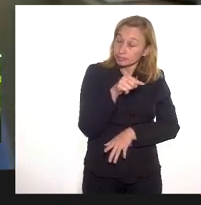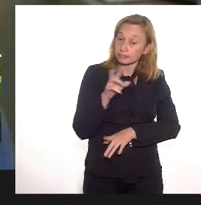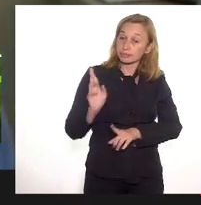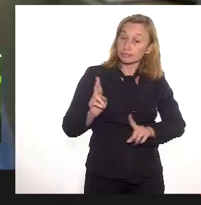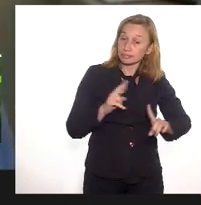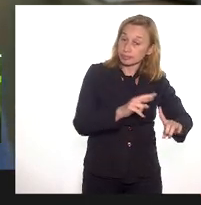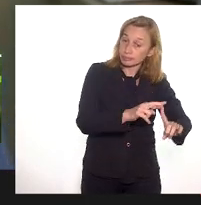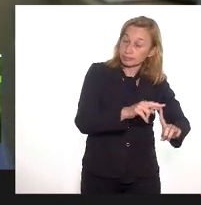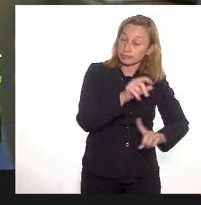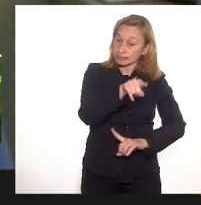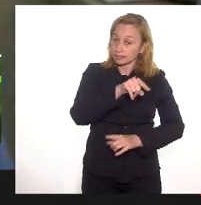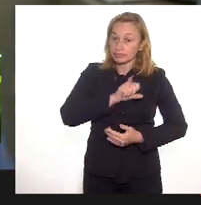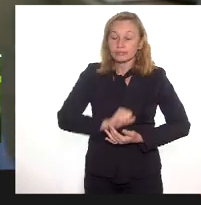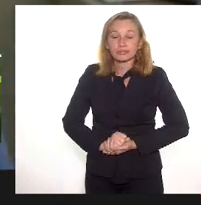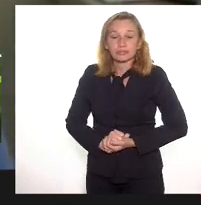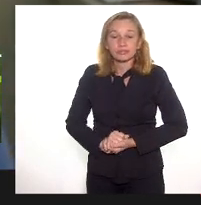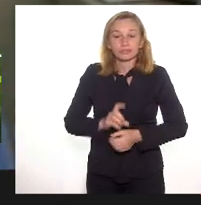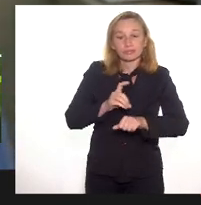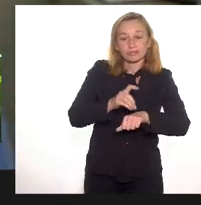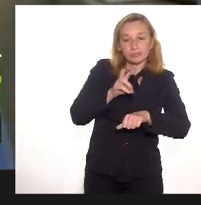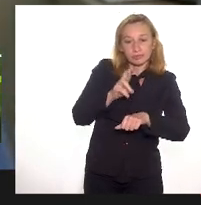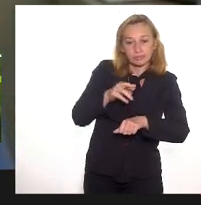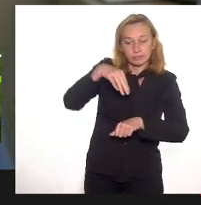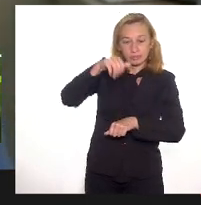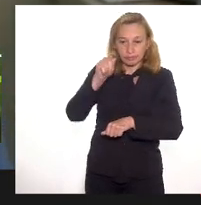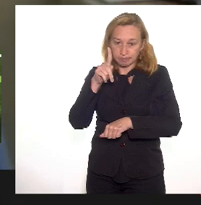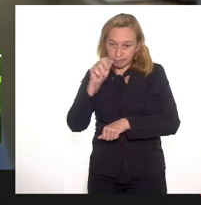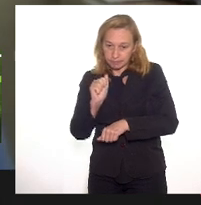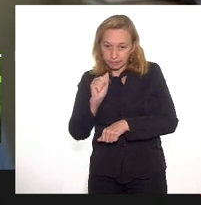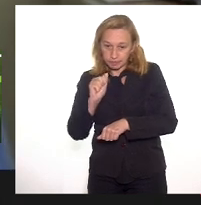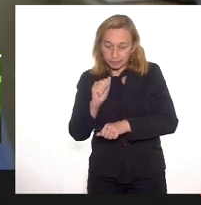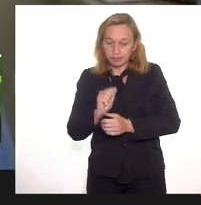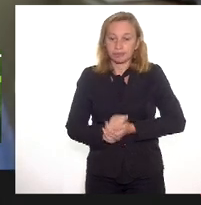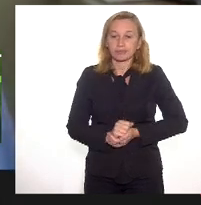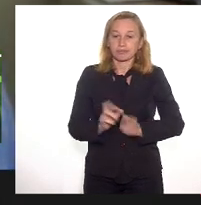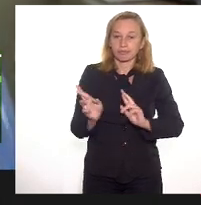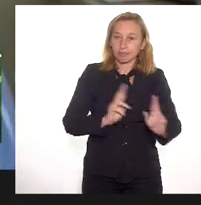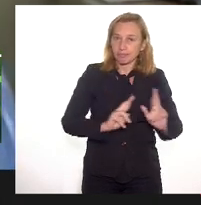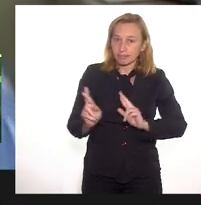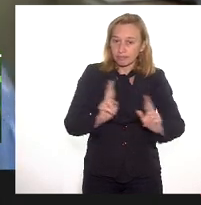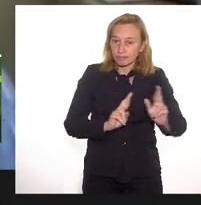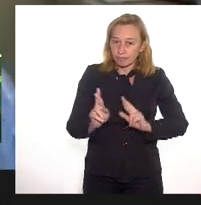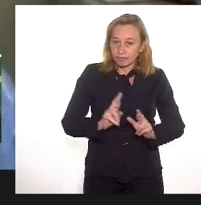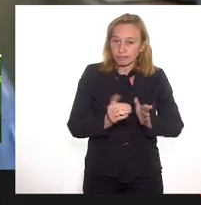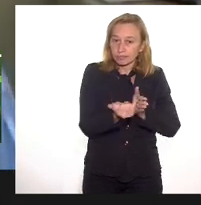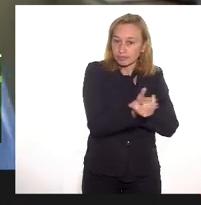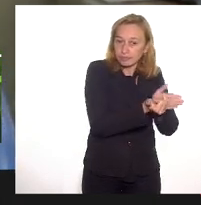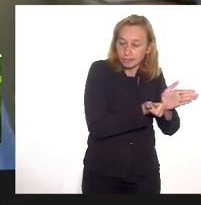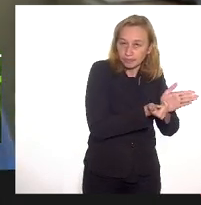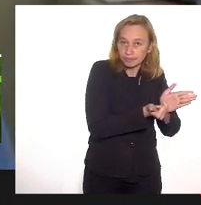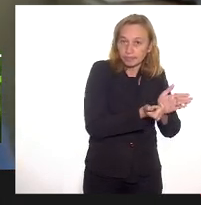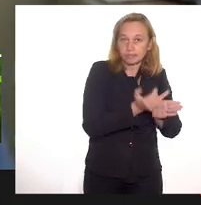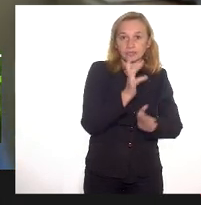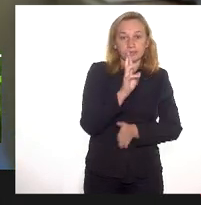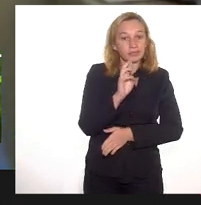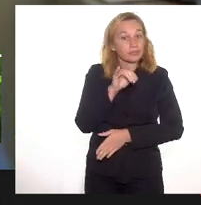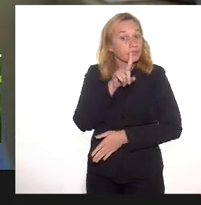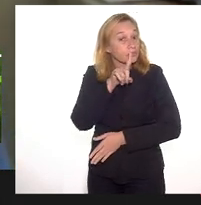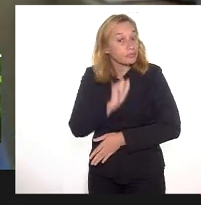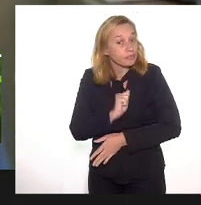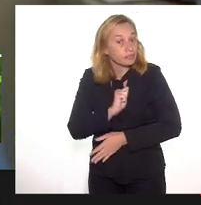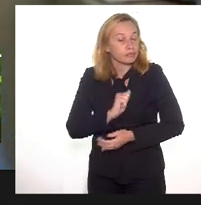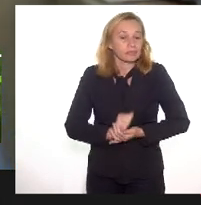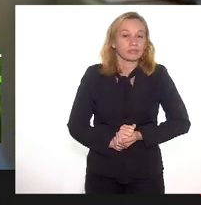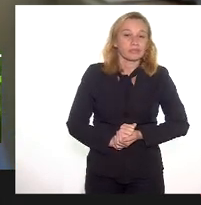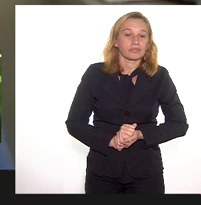referiu a doutora Magna, quando fez a relação com o imposto de renda. Porque